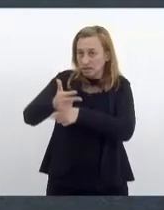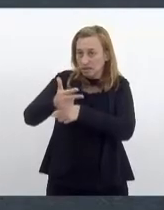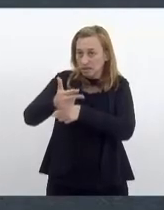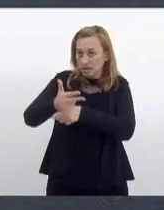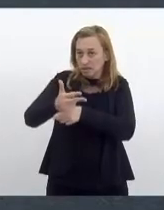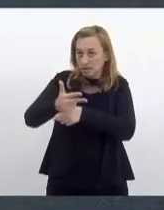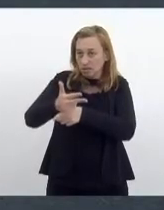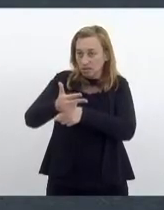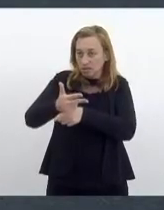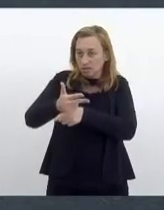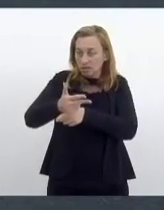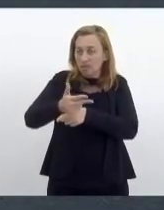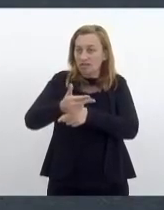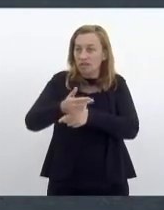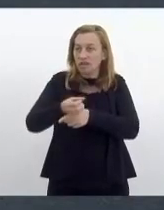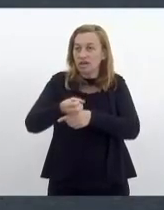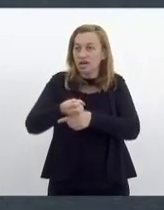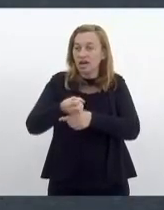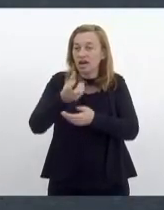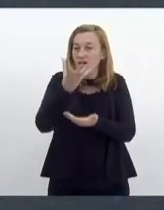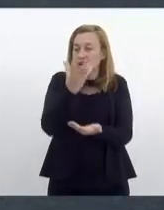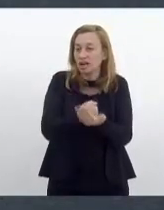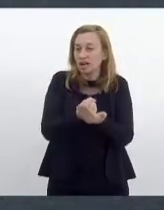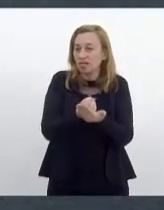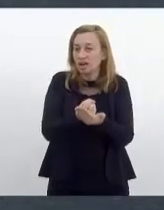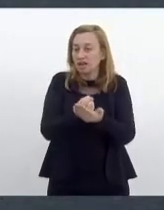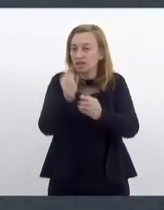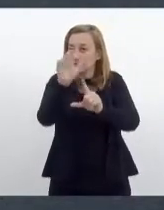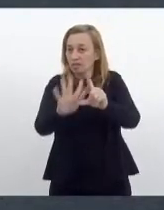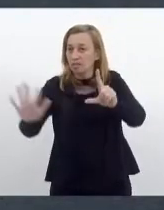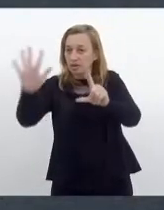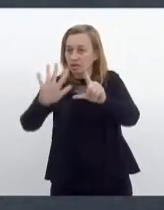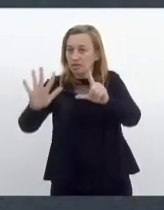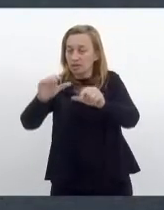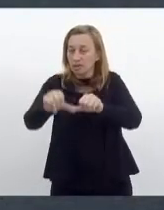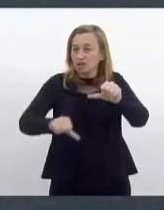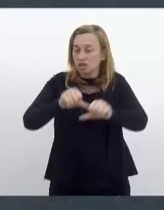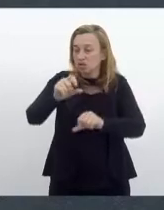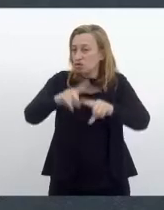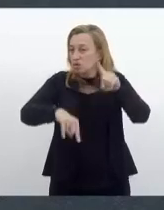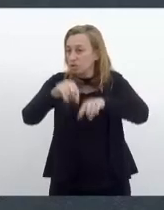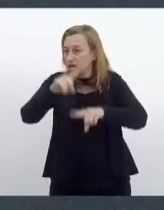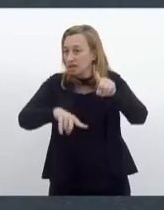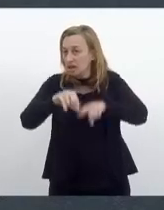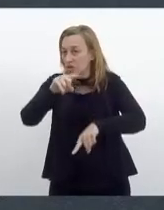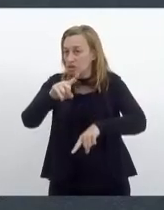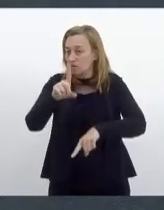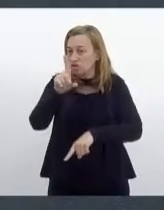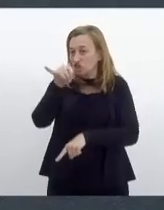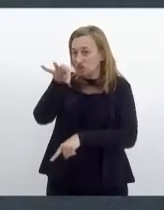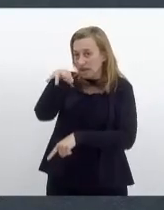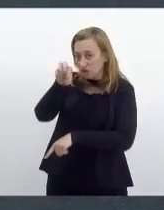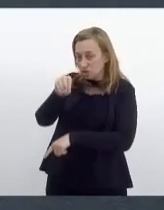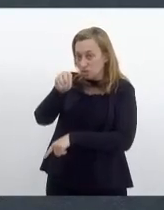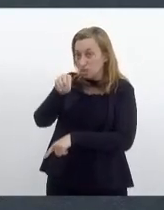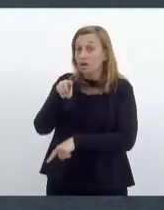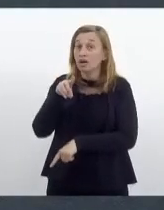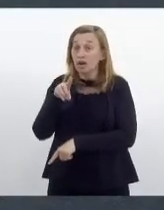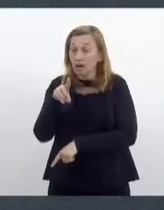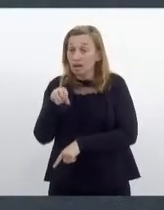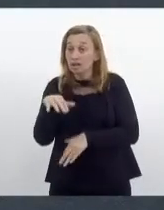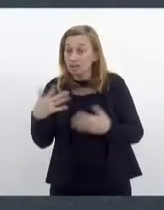para ficar disponibilizada para os alunos, ela se transforma num material didático. Dessa forma,